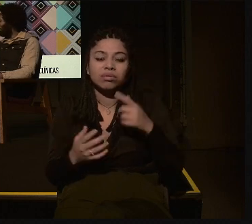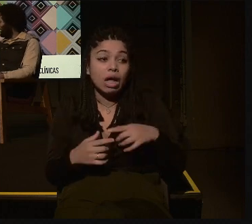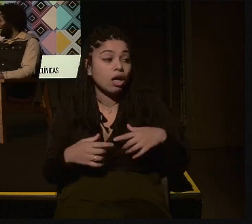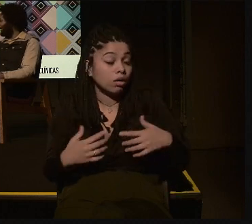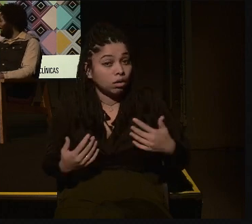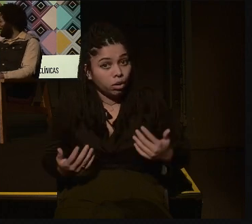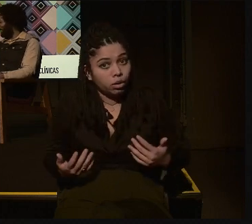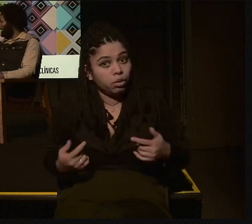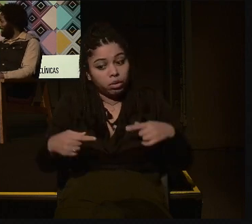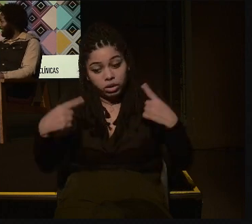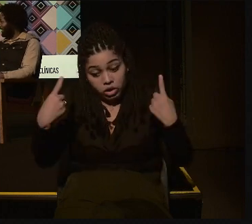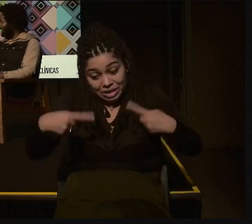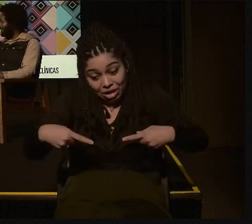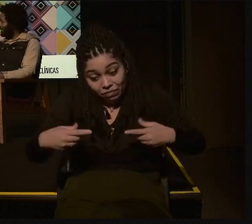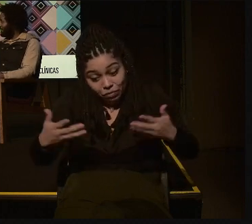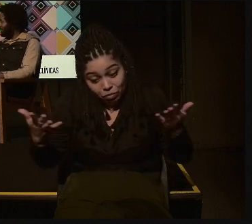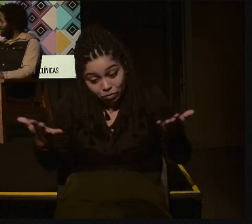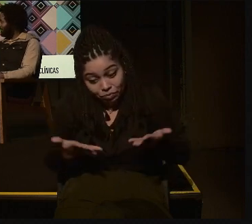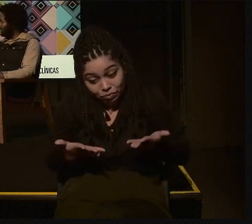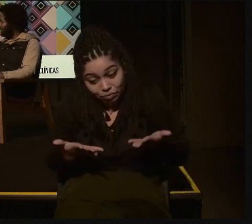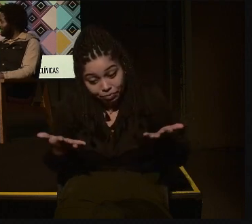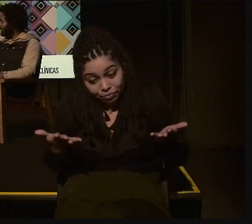desafios contemporâneos, vamos chamar assim, né?